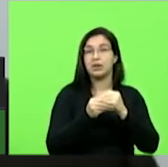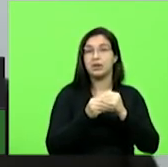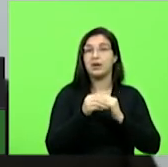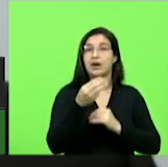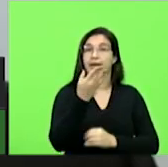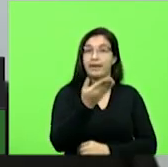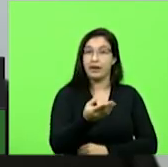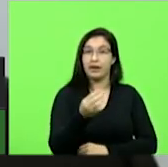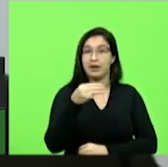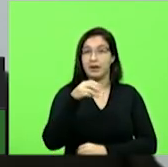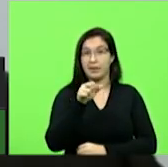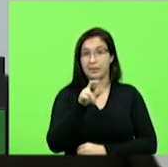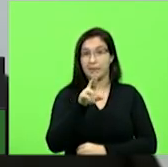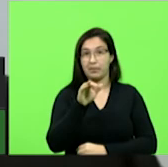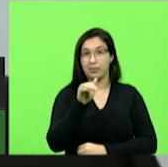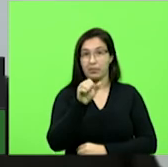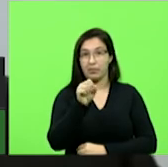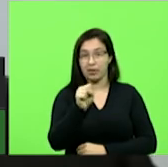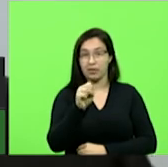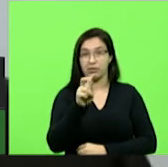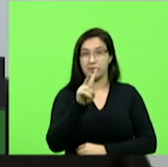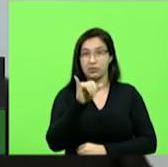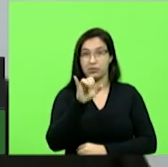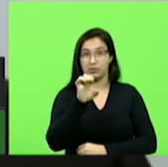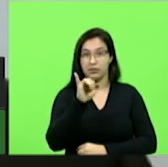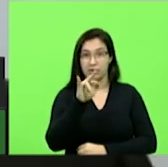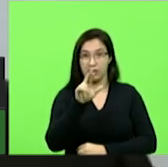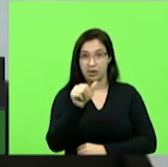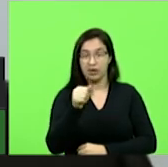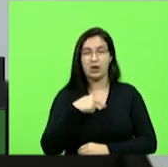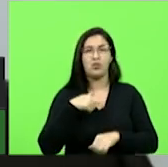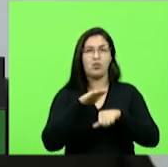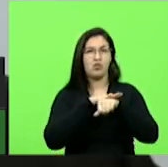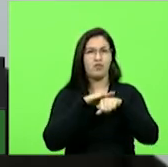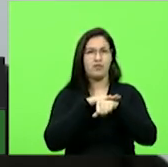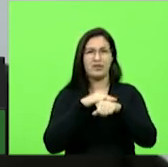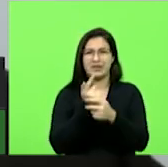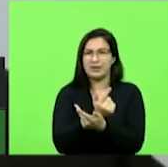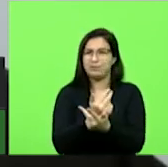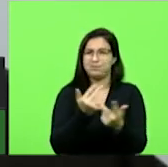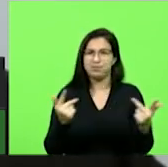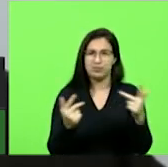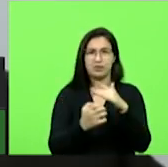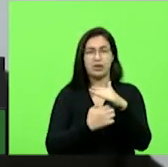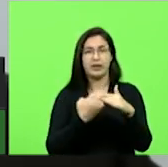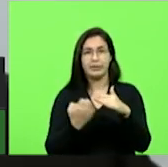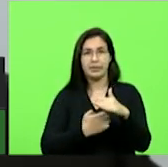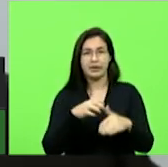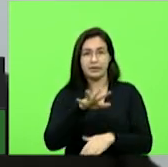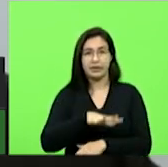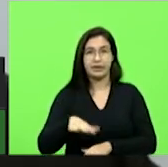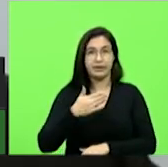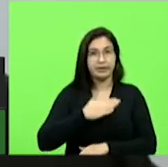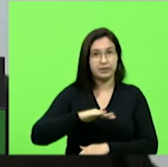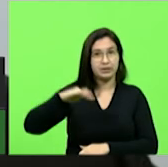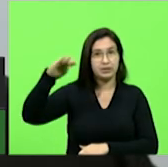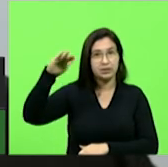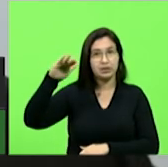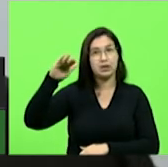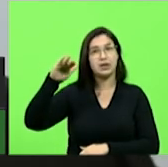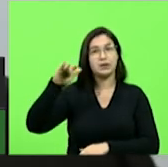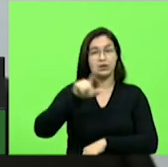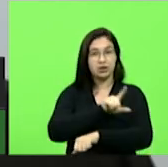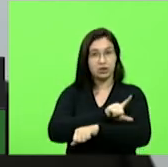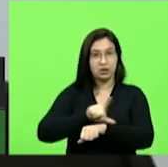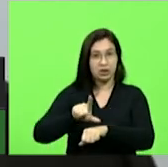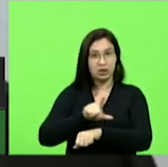Vieira para análise, conversei com muitos empresários aqui da região serrana, o pessoal